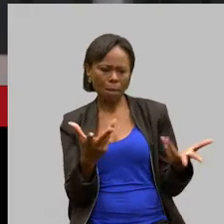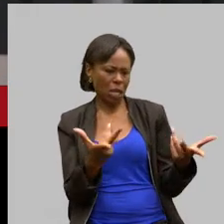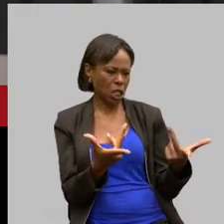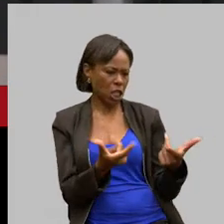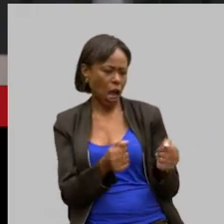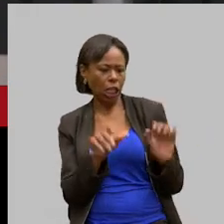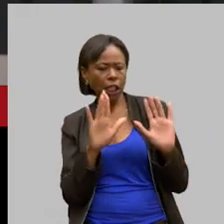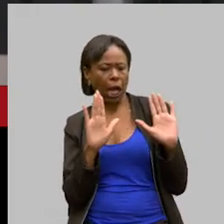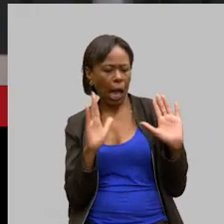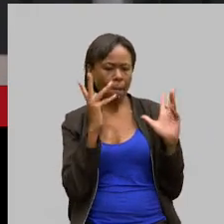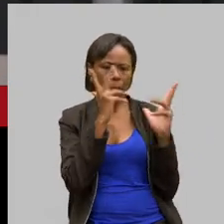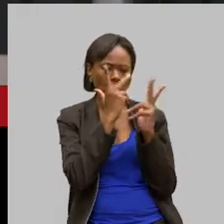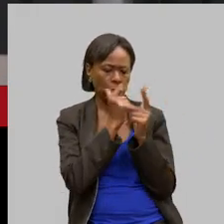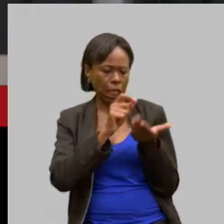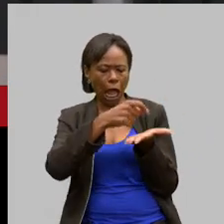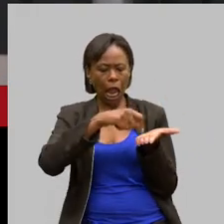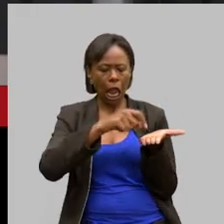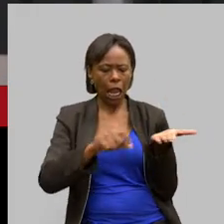comparando